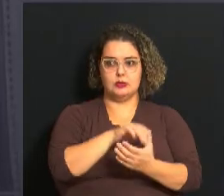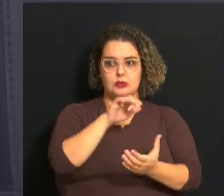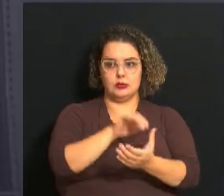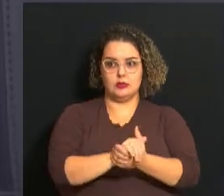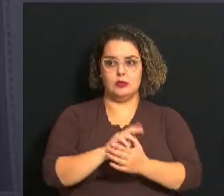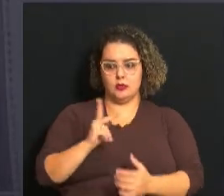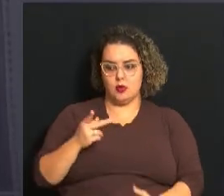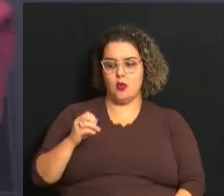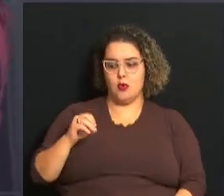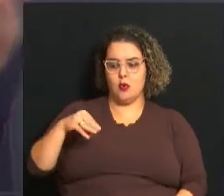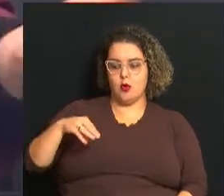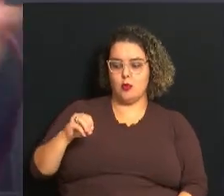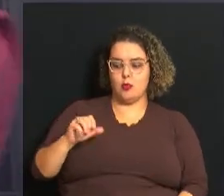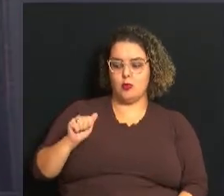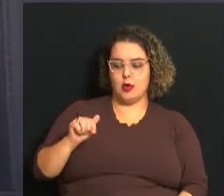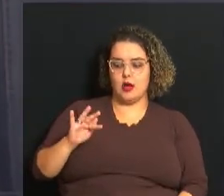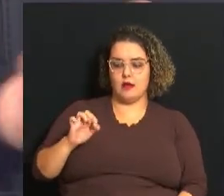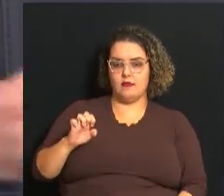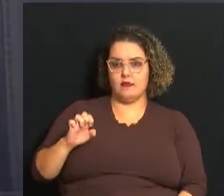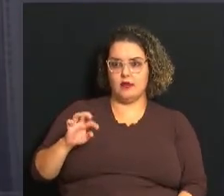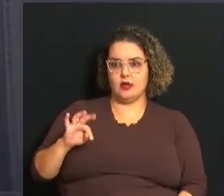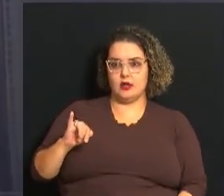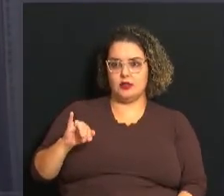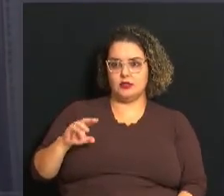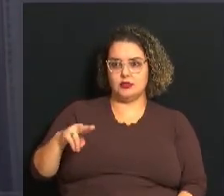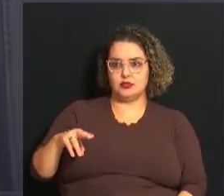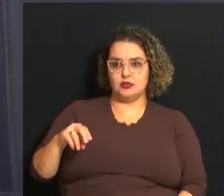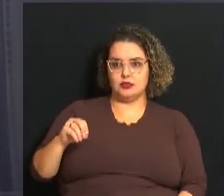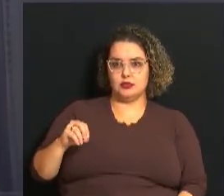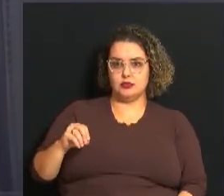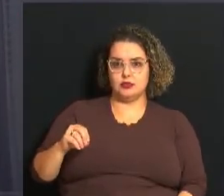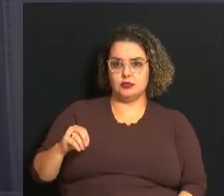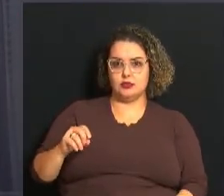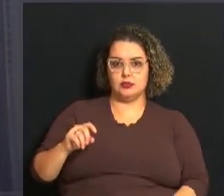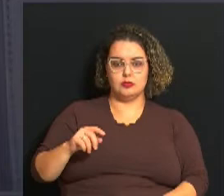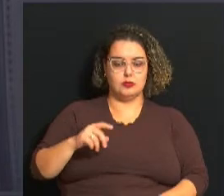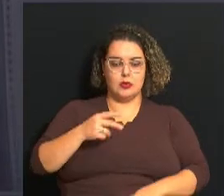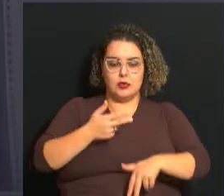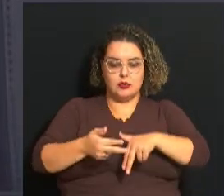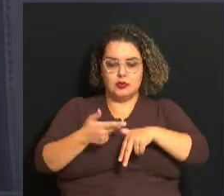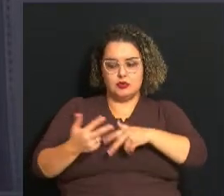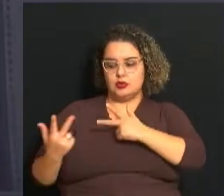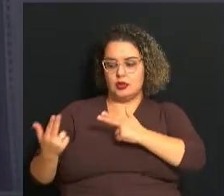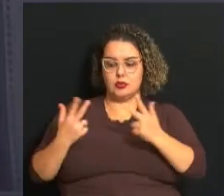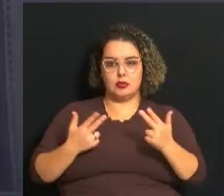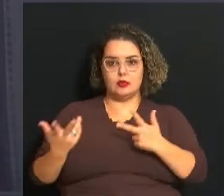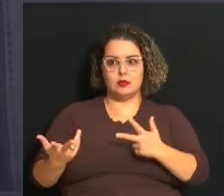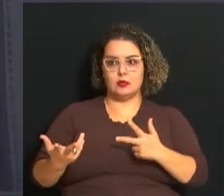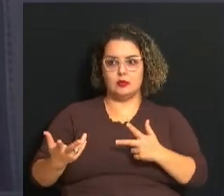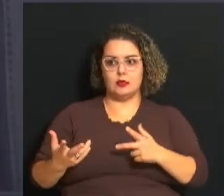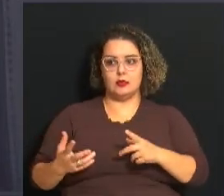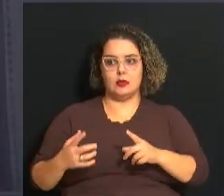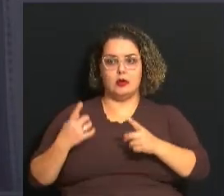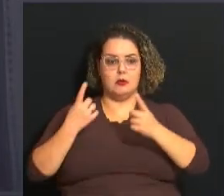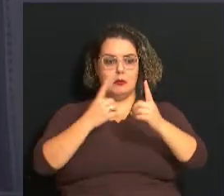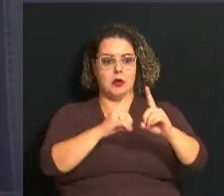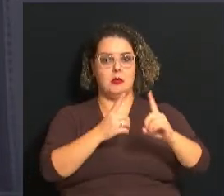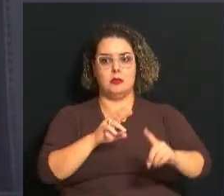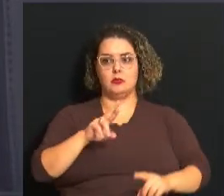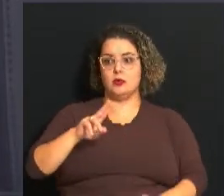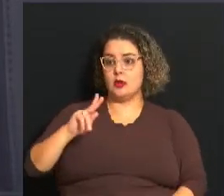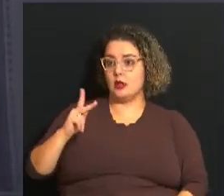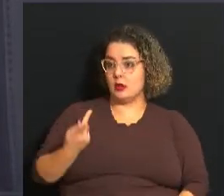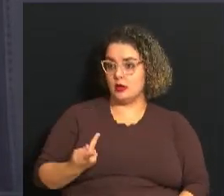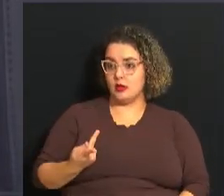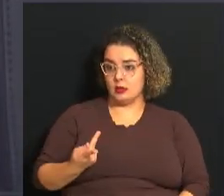homossexual um casamento dois parceiros do mesmo sexo passou a ser assediado desde o RH passando